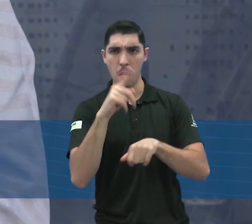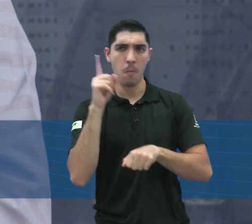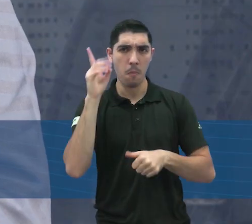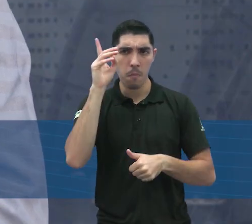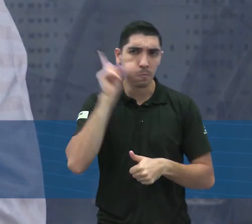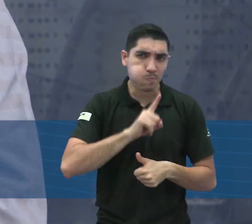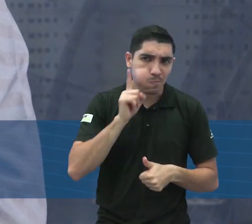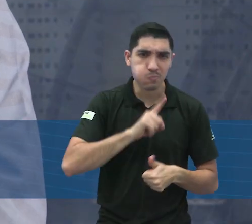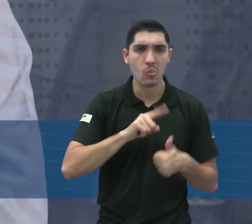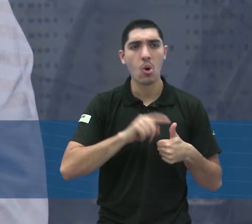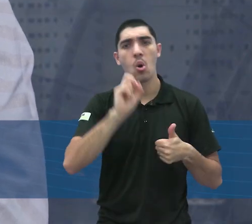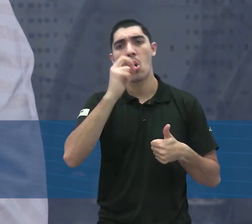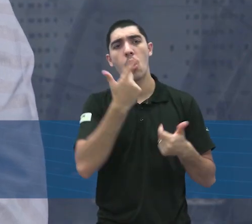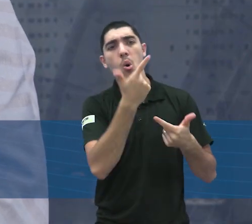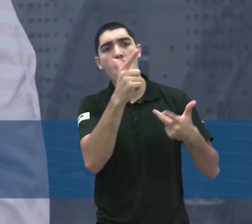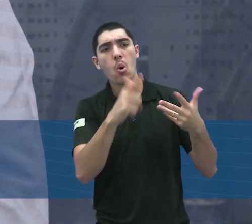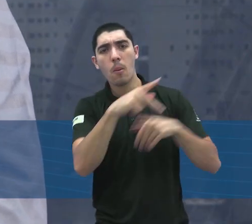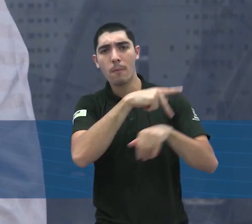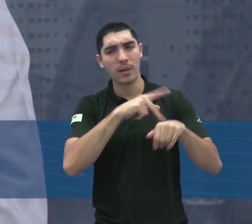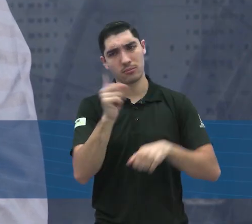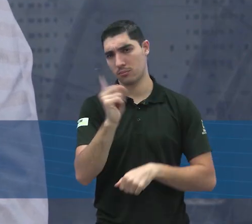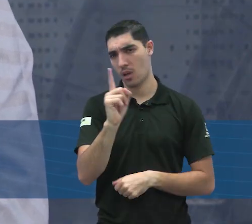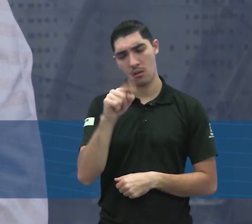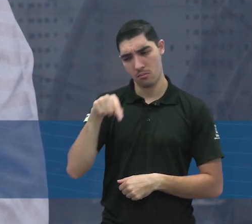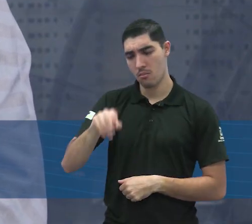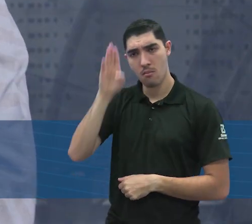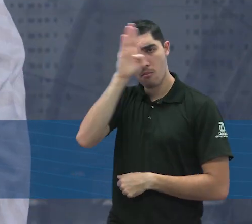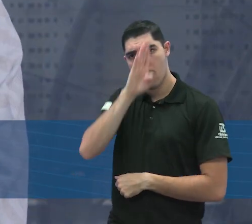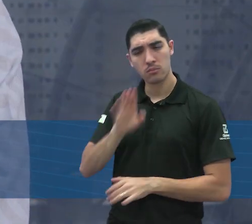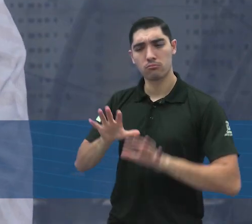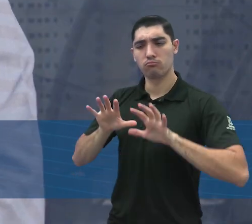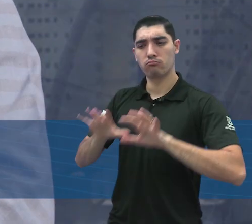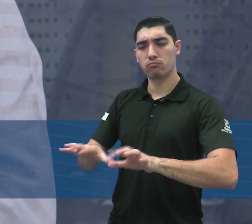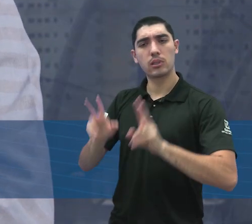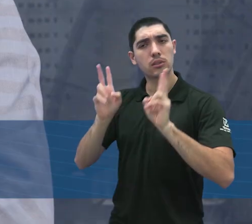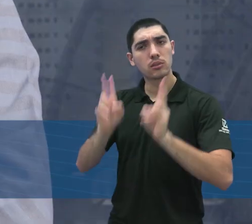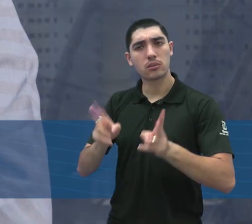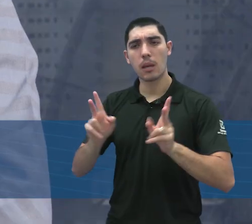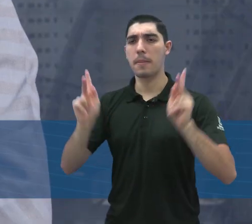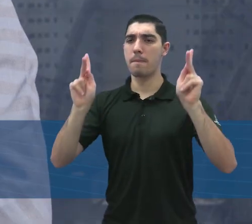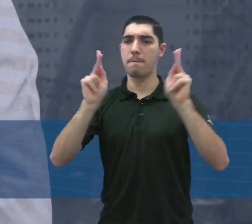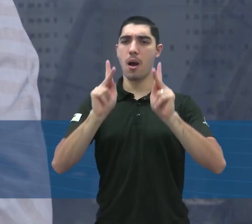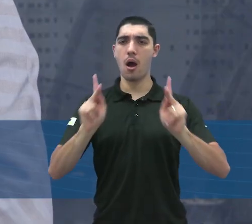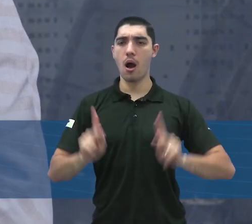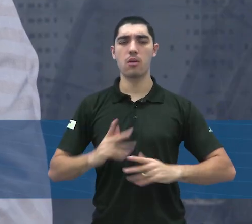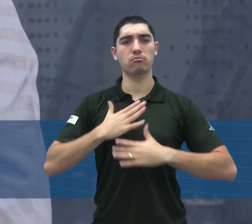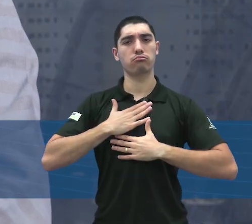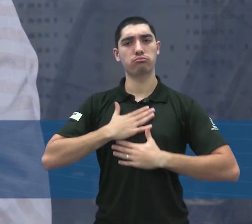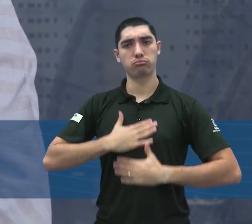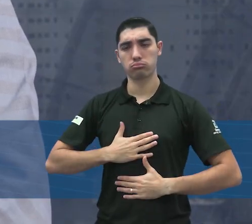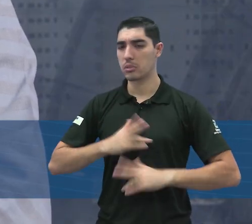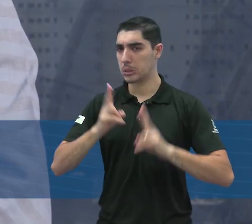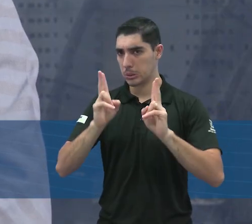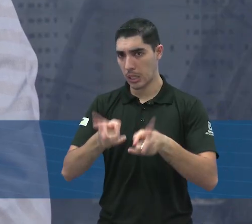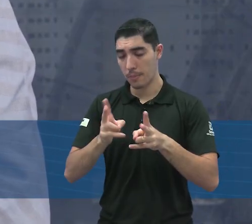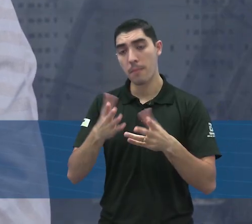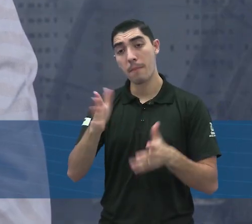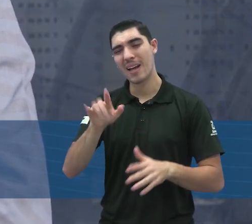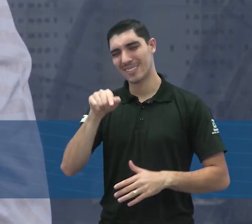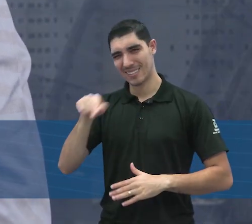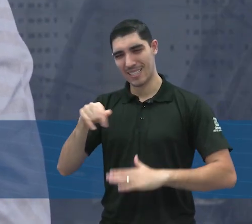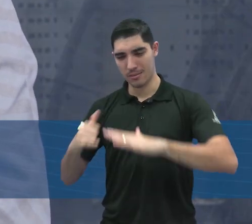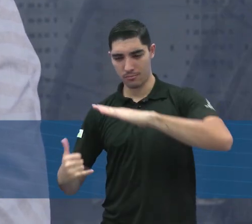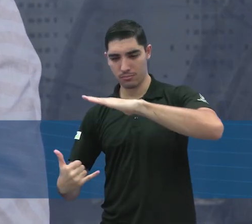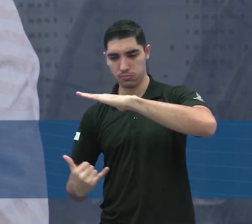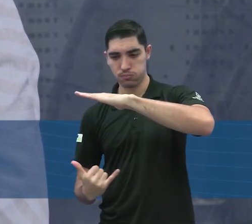país. Como eu falei anteriormente, nós somos marcados por relações amistosas com todos os outros países. E, na verdade, a ideia do submarino